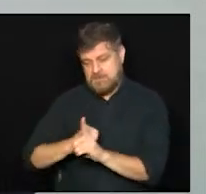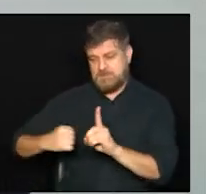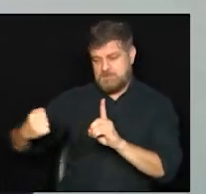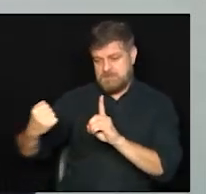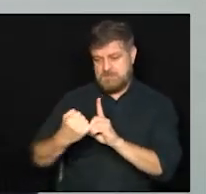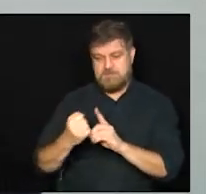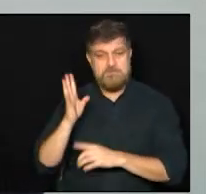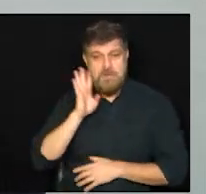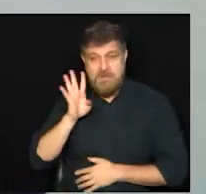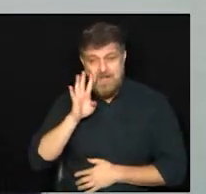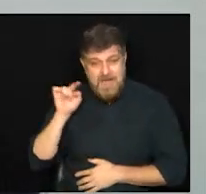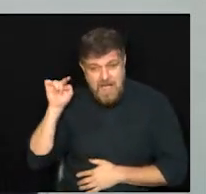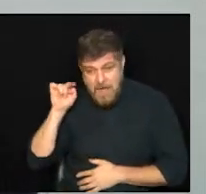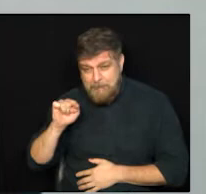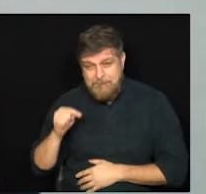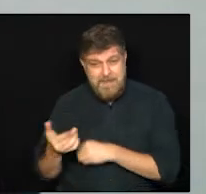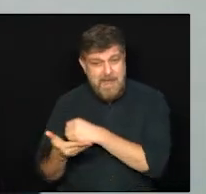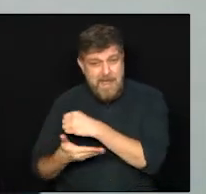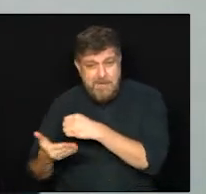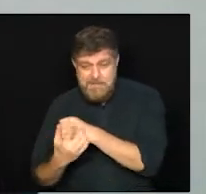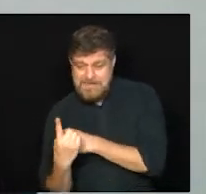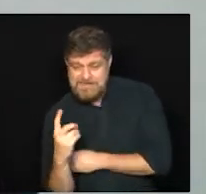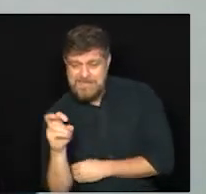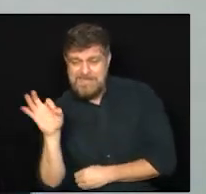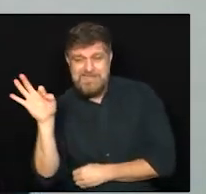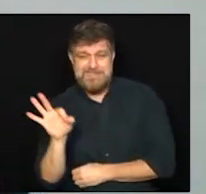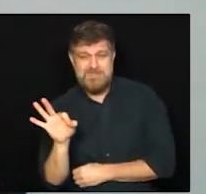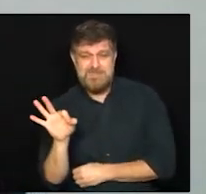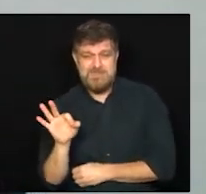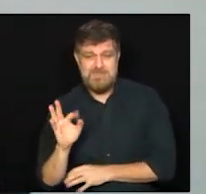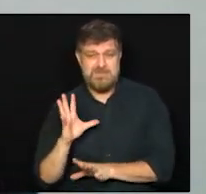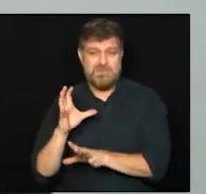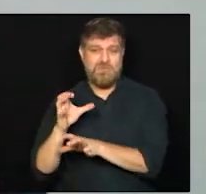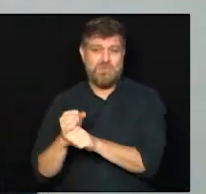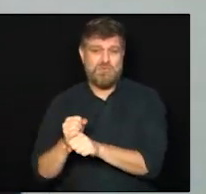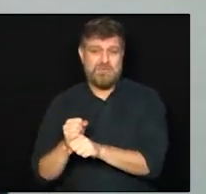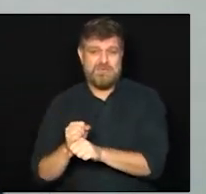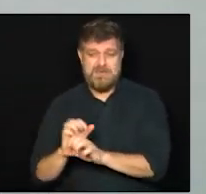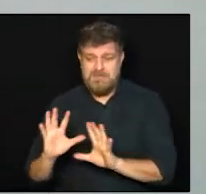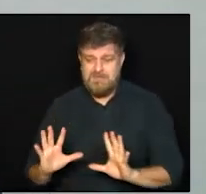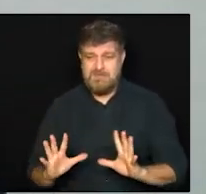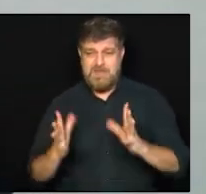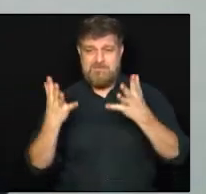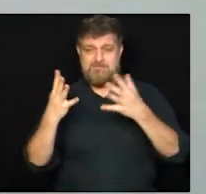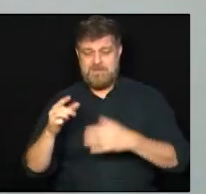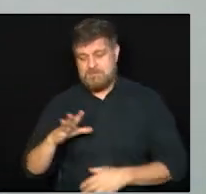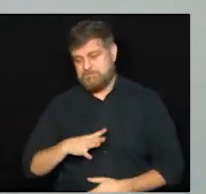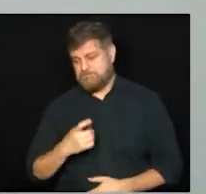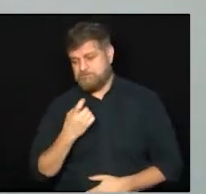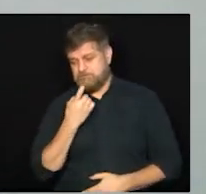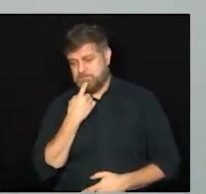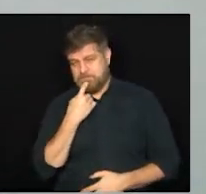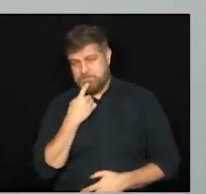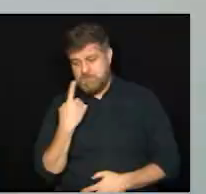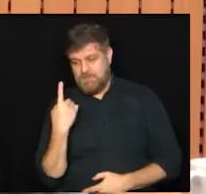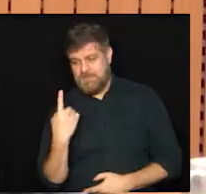mas tipicamente eles não chegam a 15% do mercado de eventos de Campinas. Obrigado.